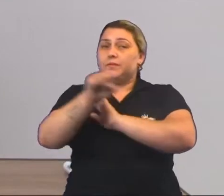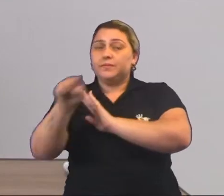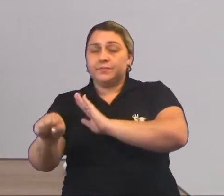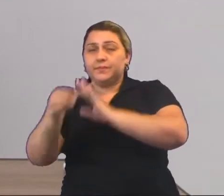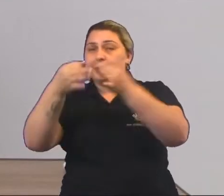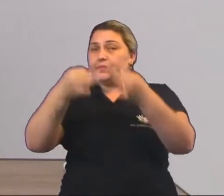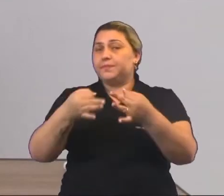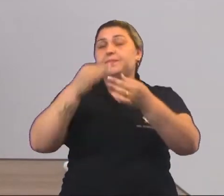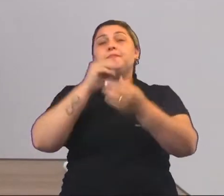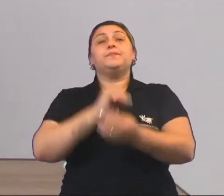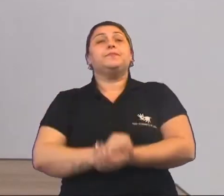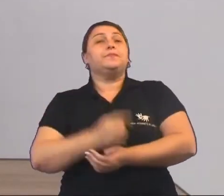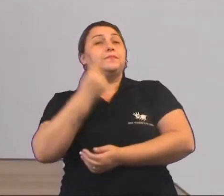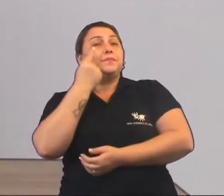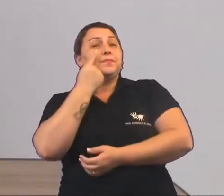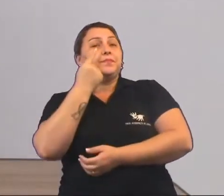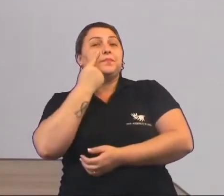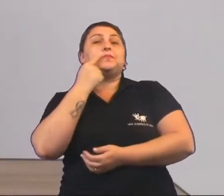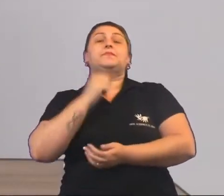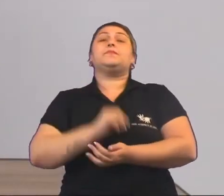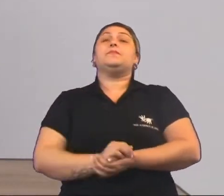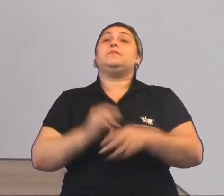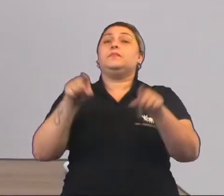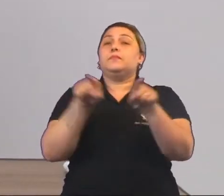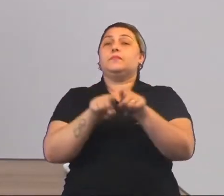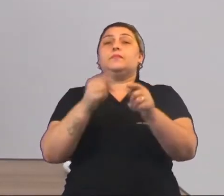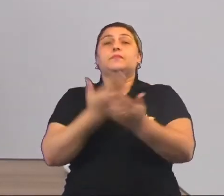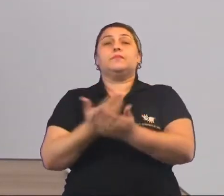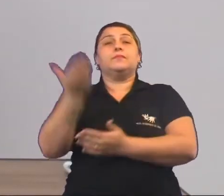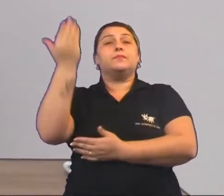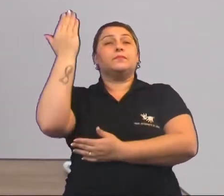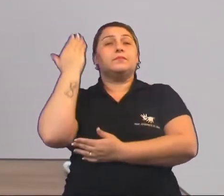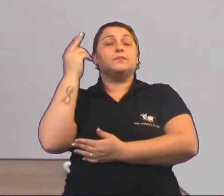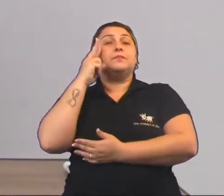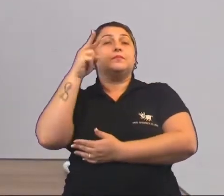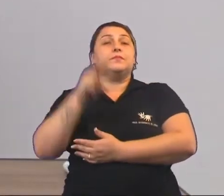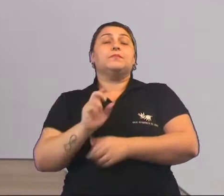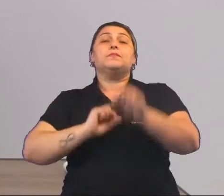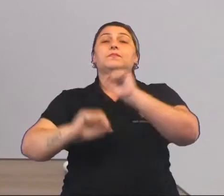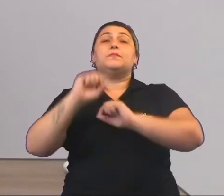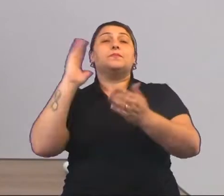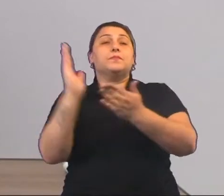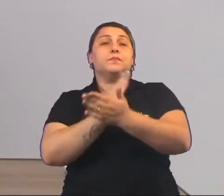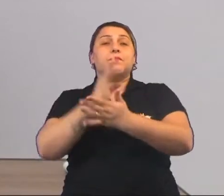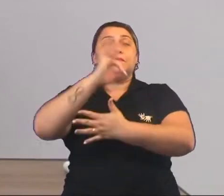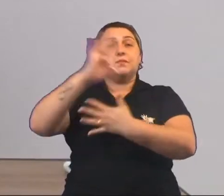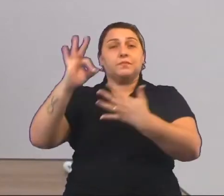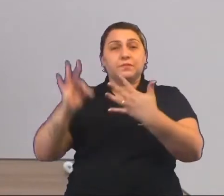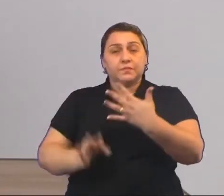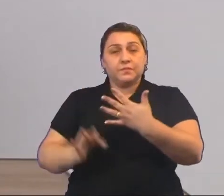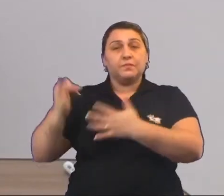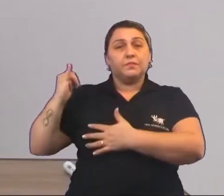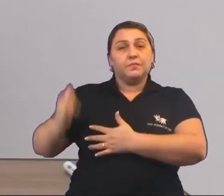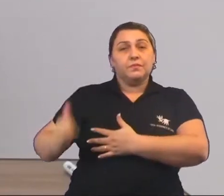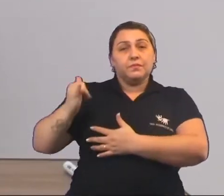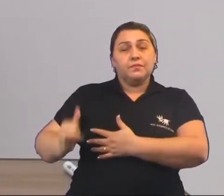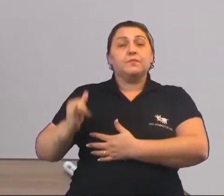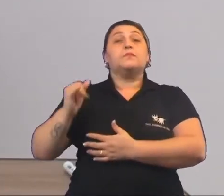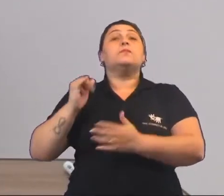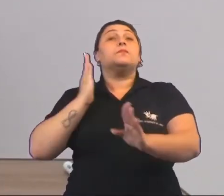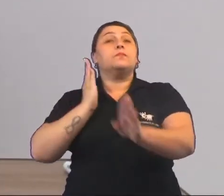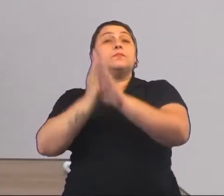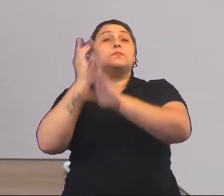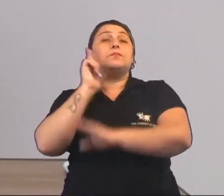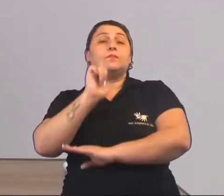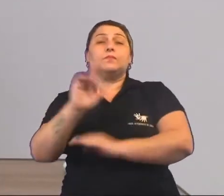vocês, certo? Então, olhem só. Também na aula passada nós vimos, alguns elementos da narrativa, conseguimos